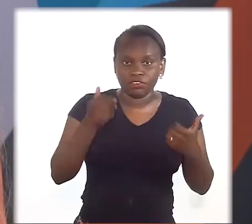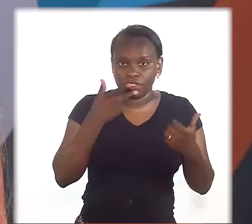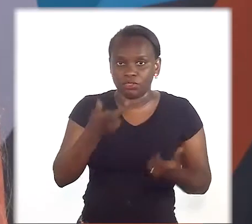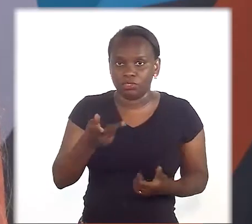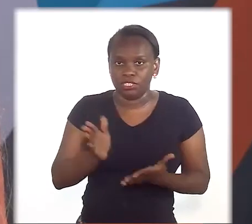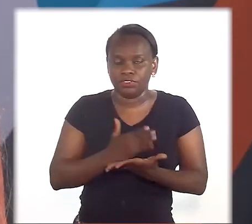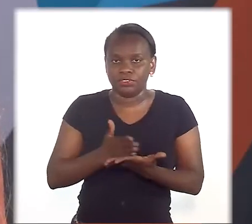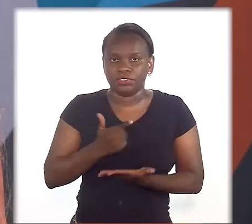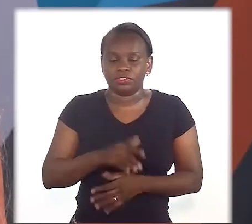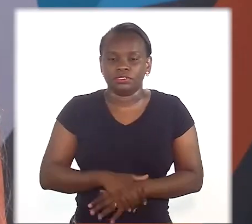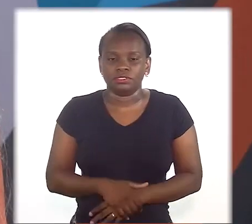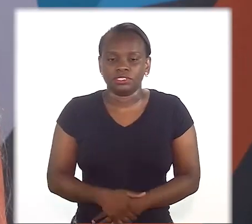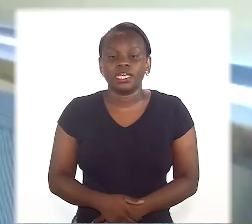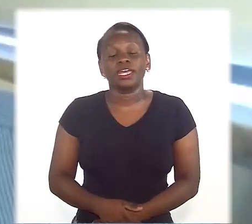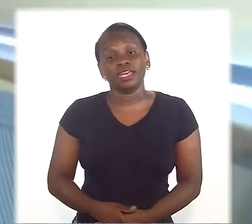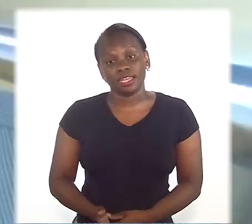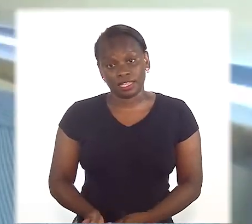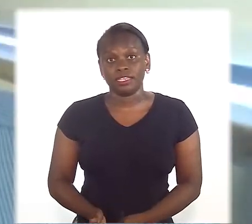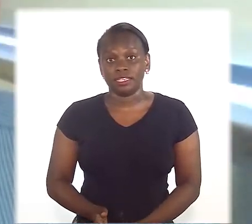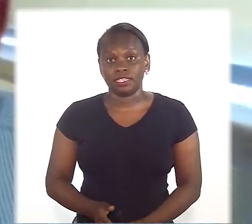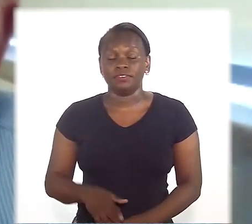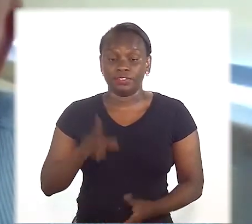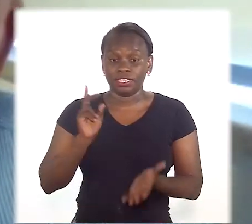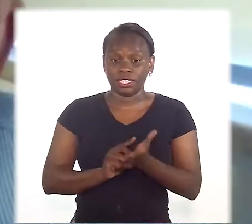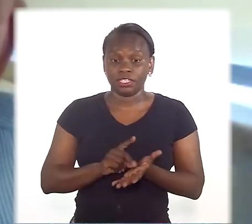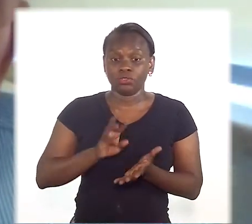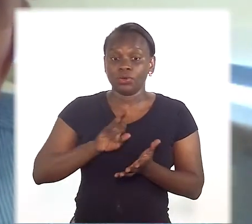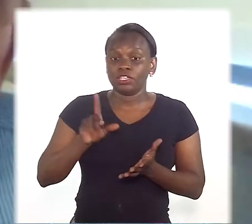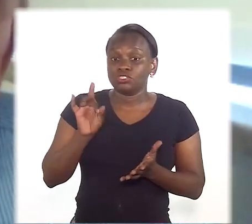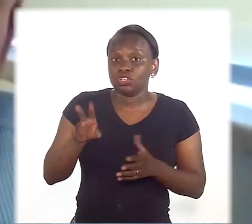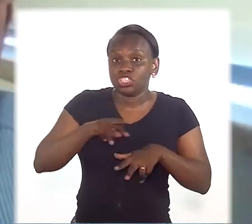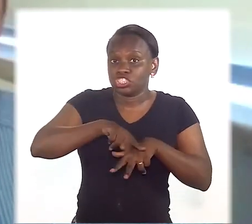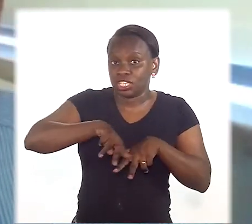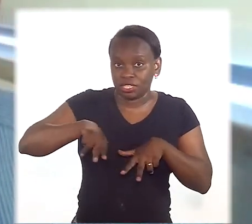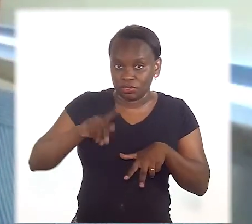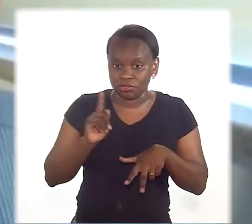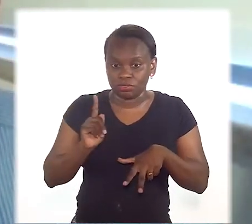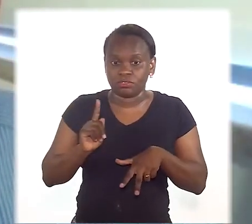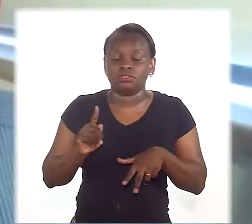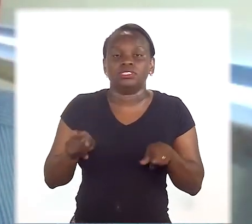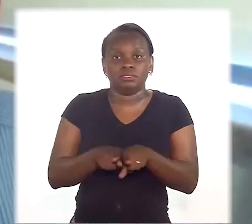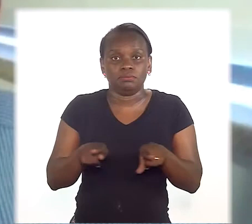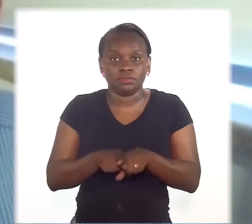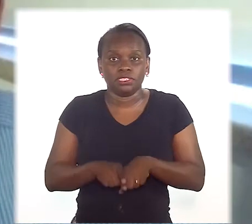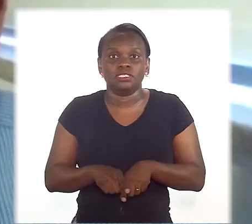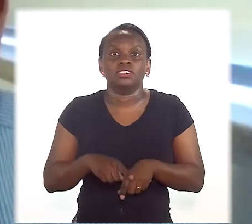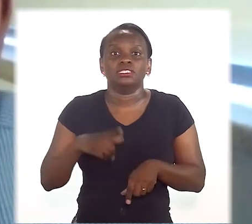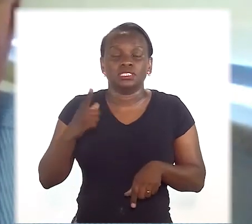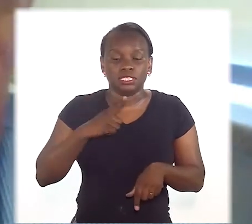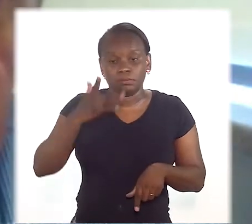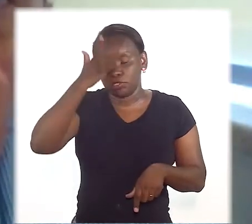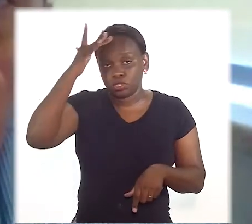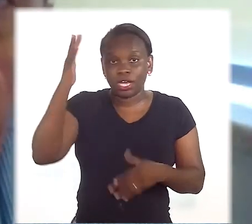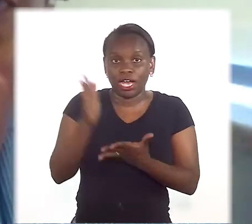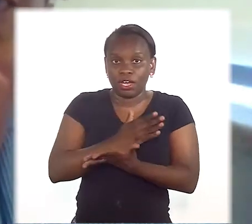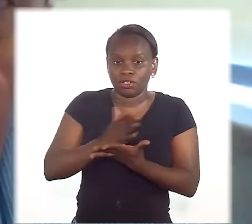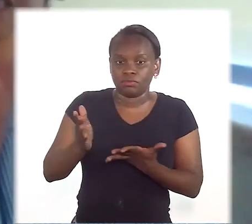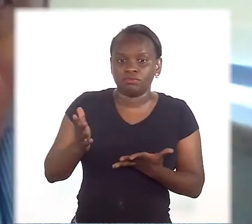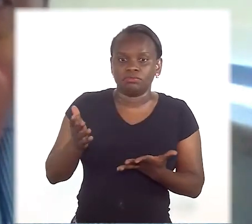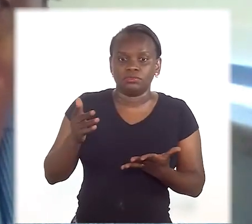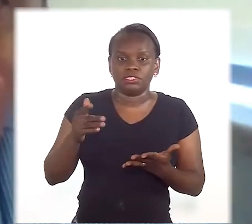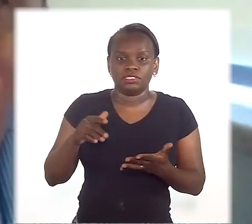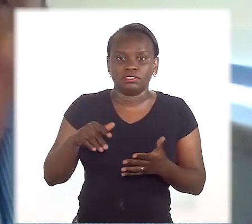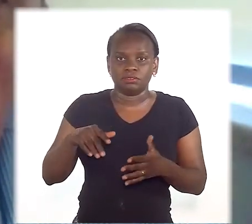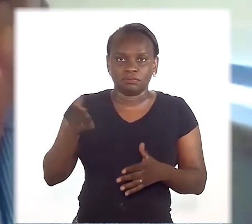Você cita isso no livro. na verdade, não é só a questão do gênero também, mas existe pessoas que